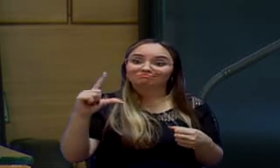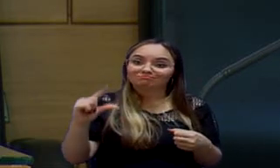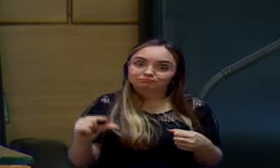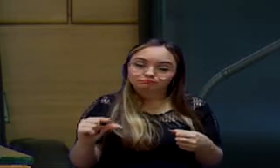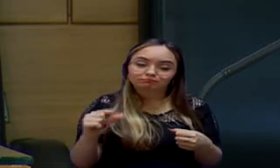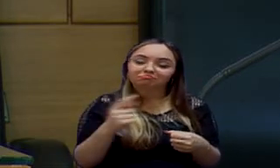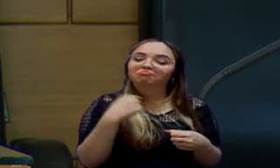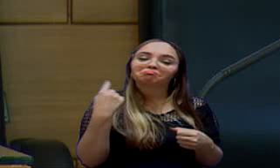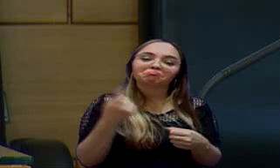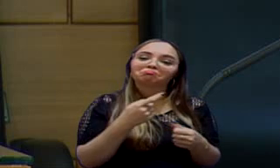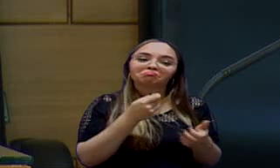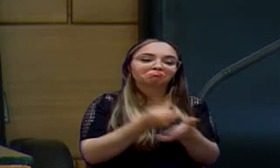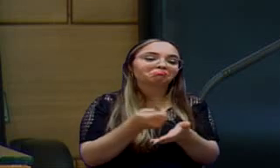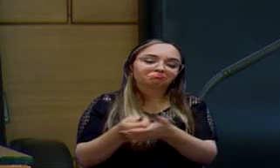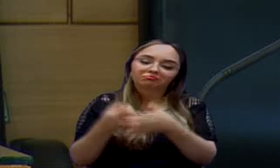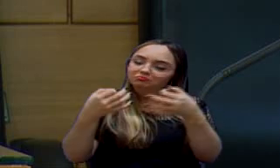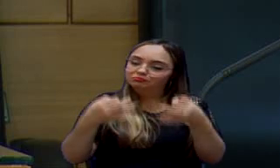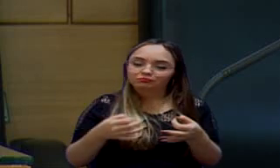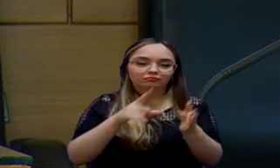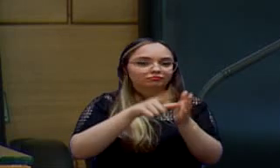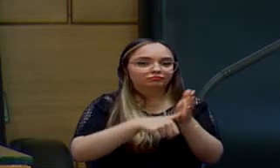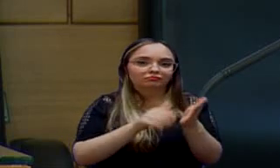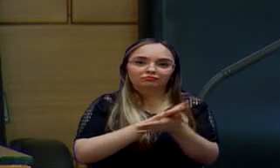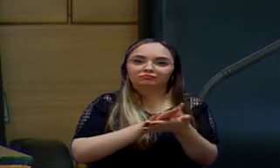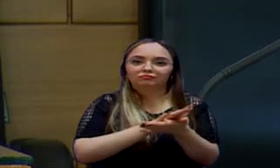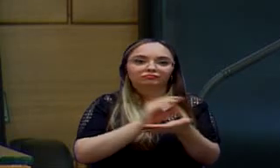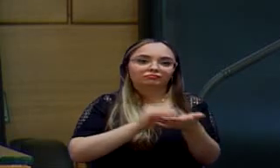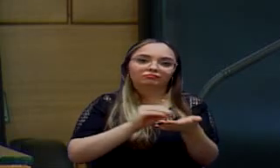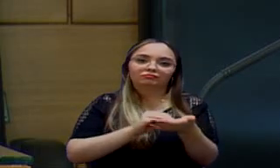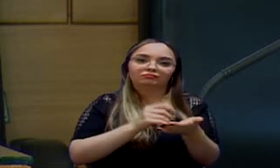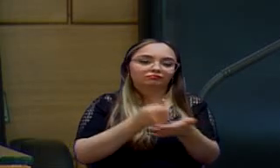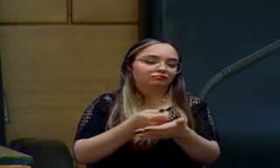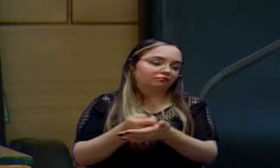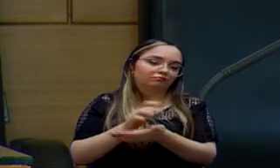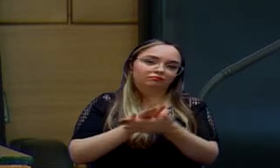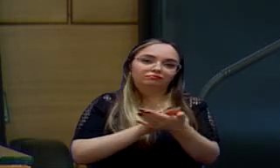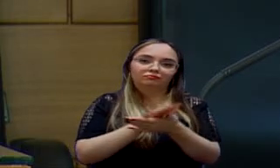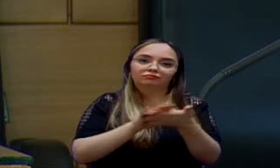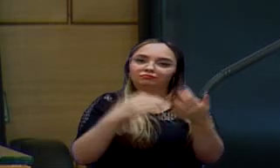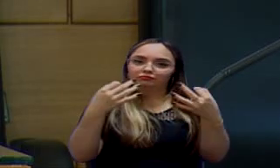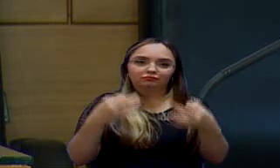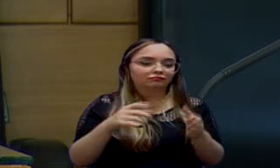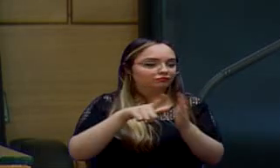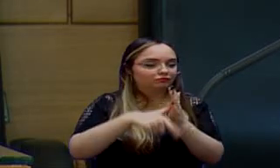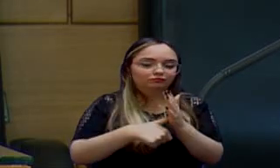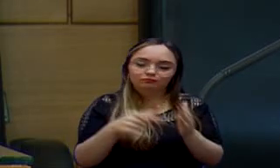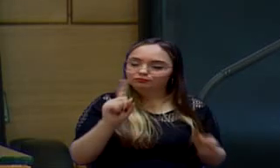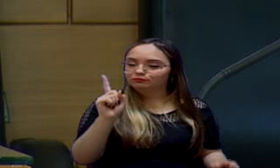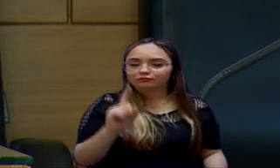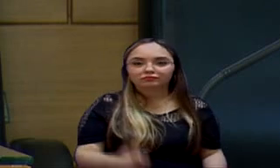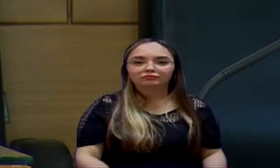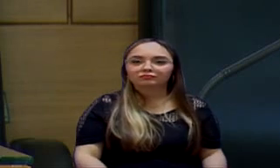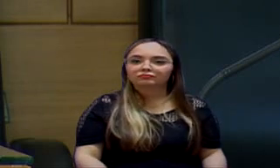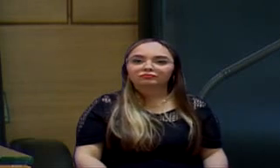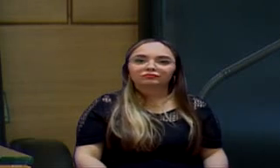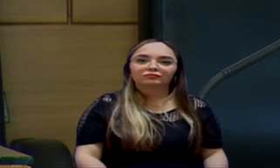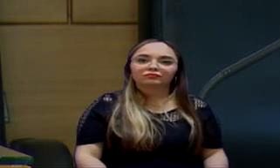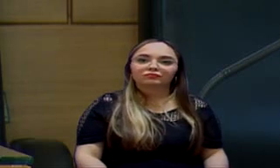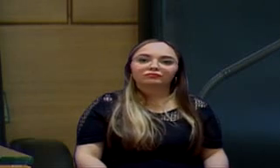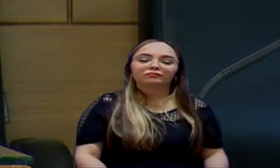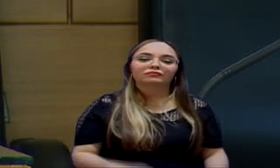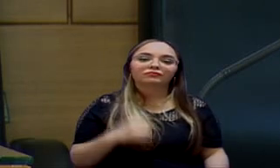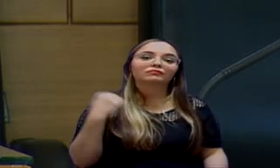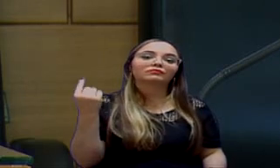Não houve falta de pagamento então assim eu nem atraso de pagamento então eu não posso dizer